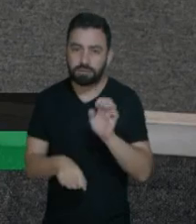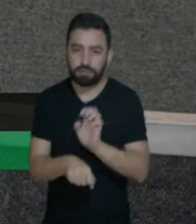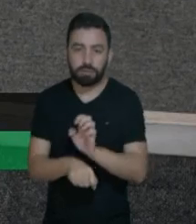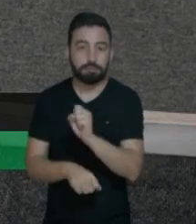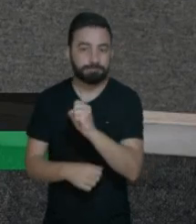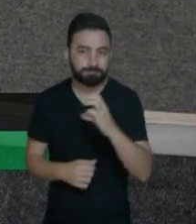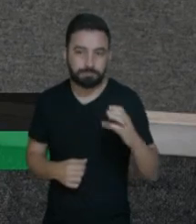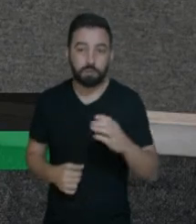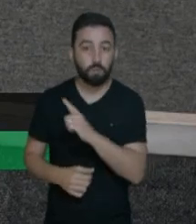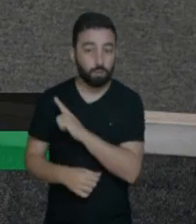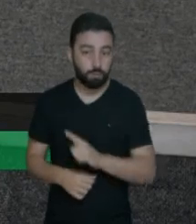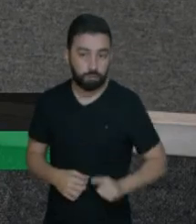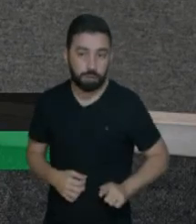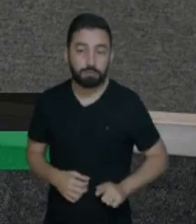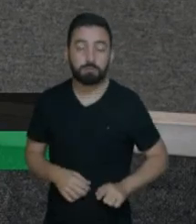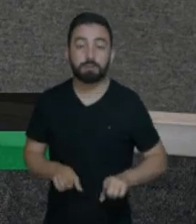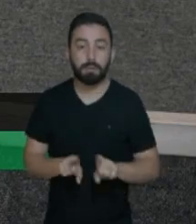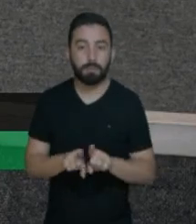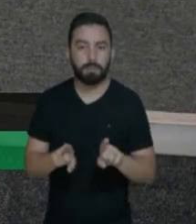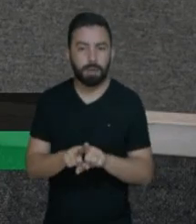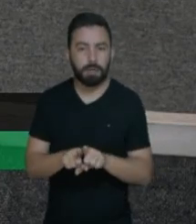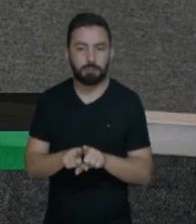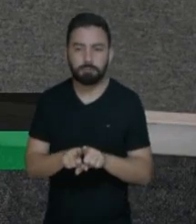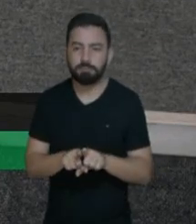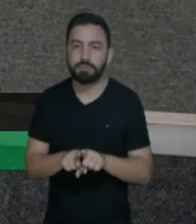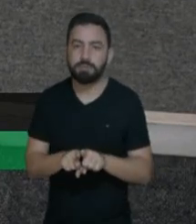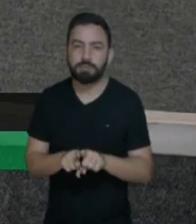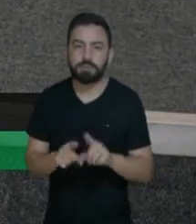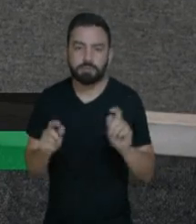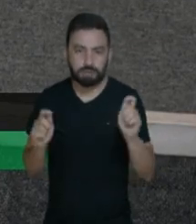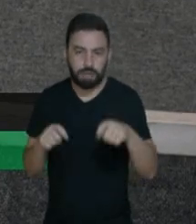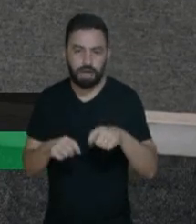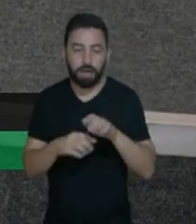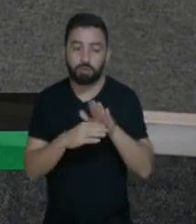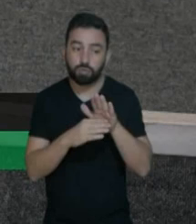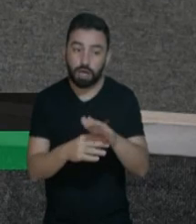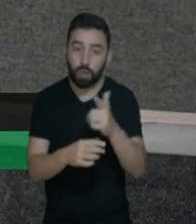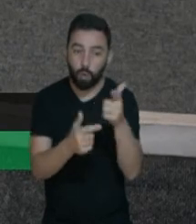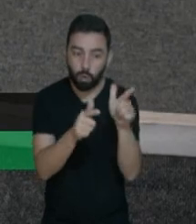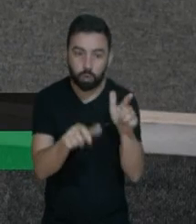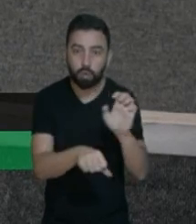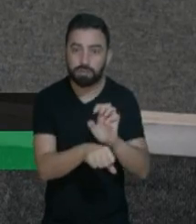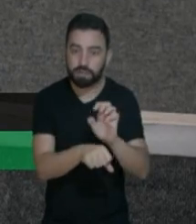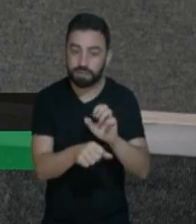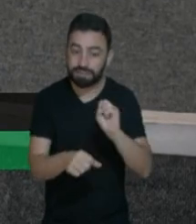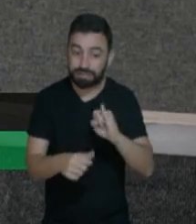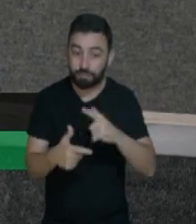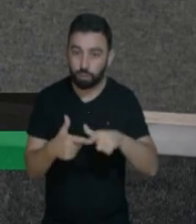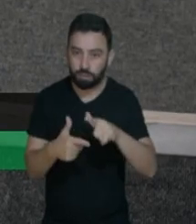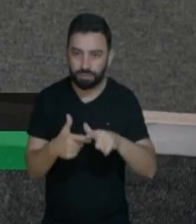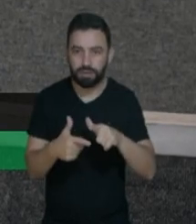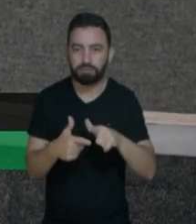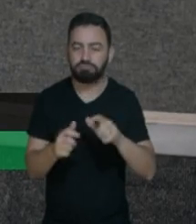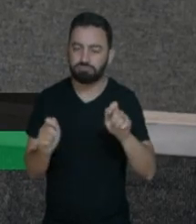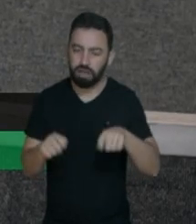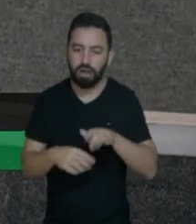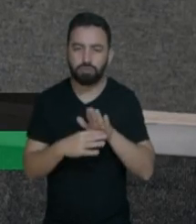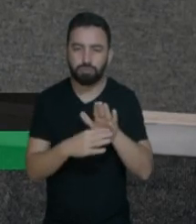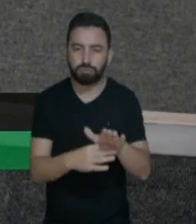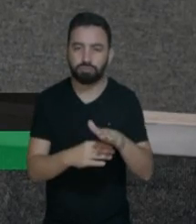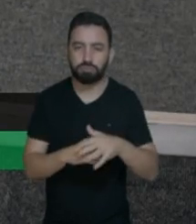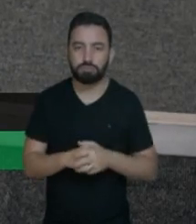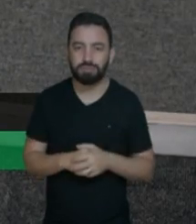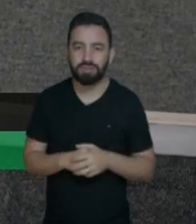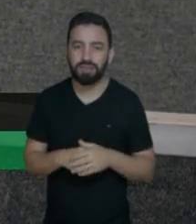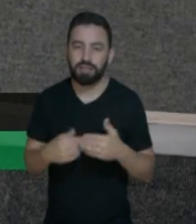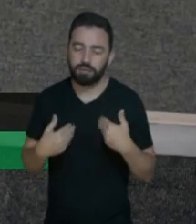Catarina ao Governo do Estado de Santa Catarina no socorro e no auxílio a outros estados que venham a necessitar eu faço aqui até por dever de